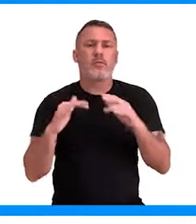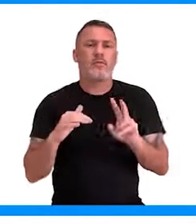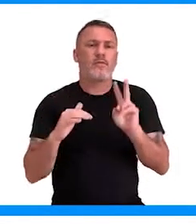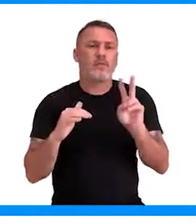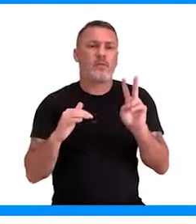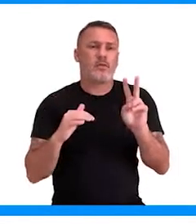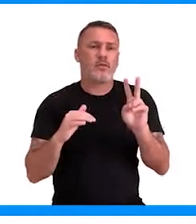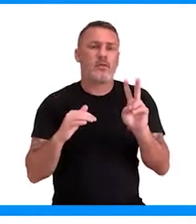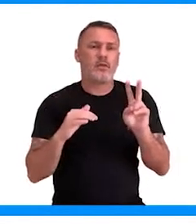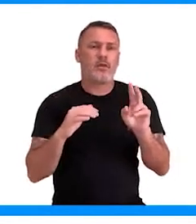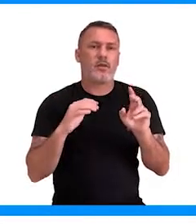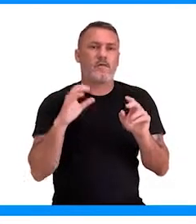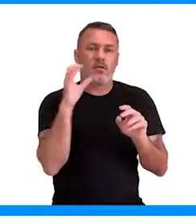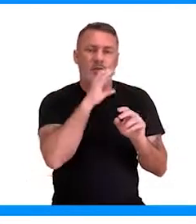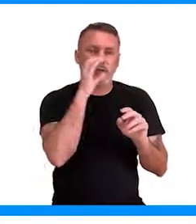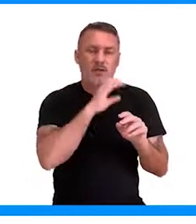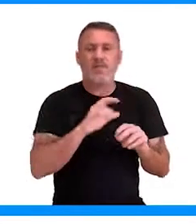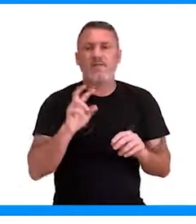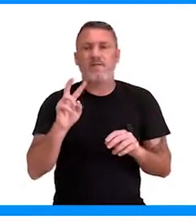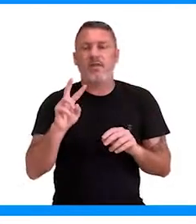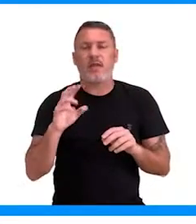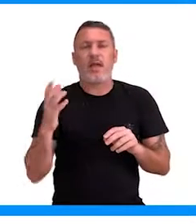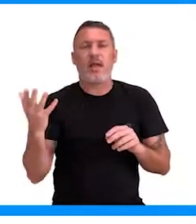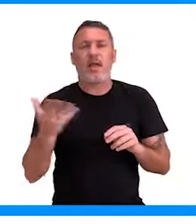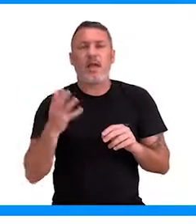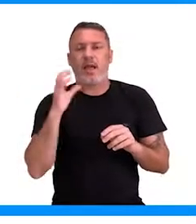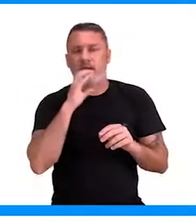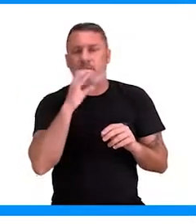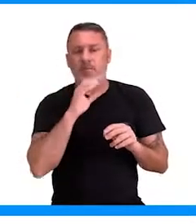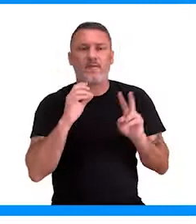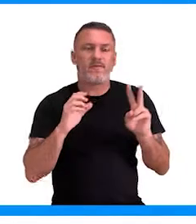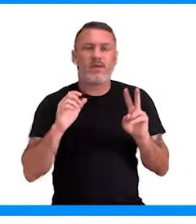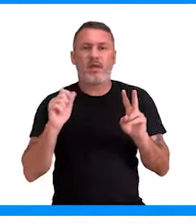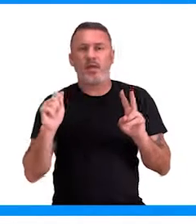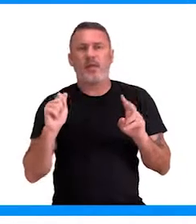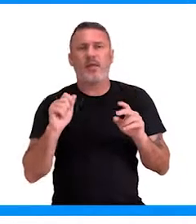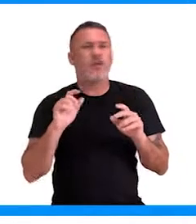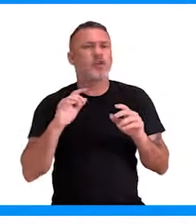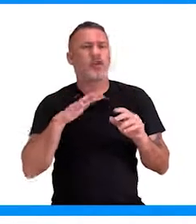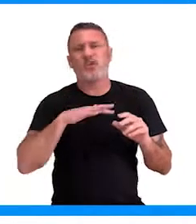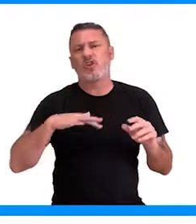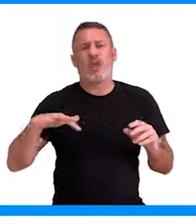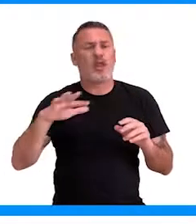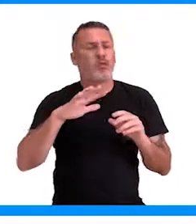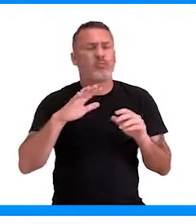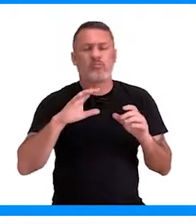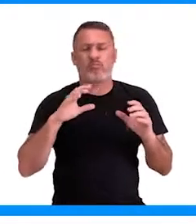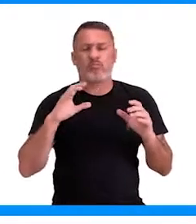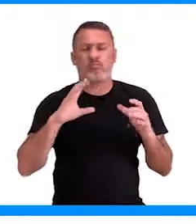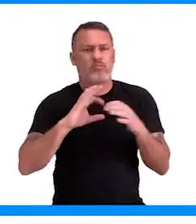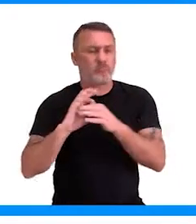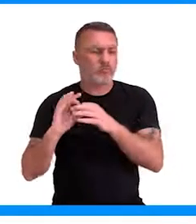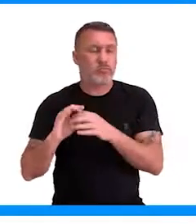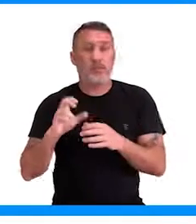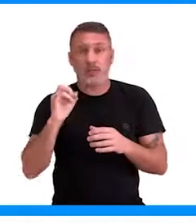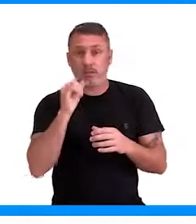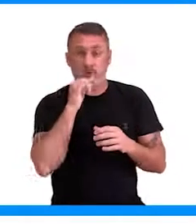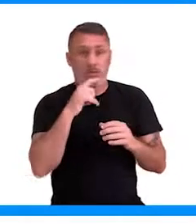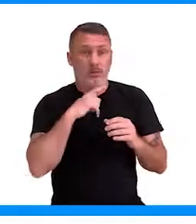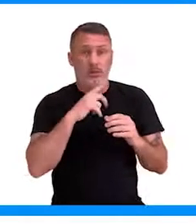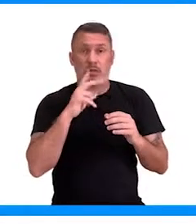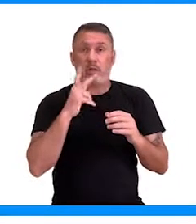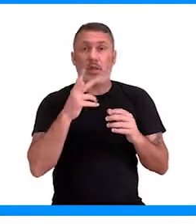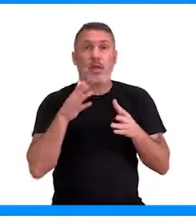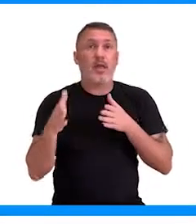vetores velocidade e vetor aceleração. Isso em geral, em qualquer movimento. Se a aceleração e a velocidade estiverem